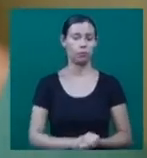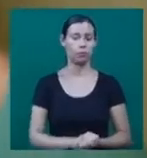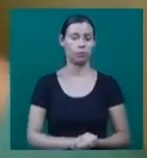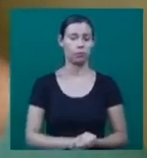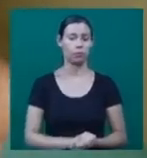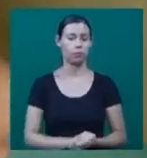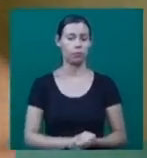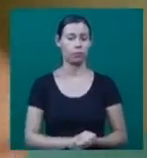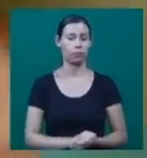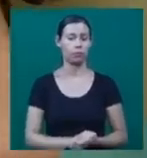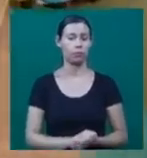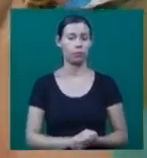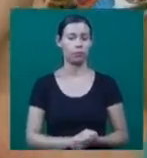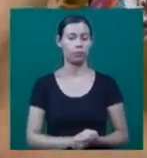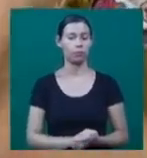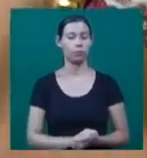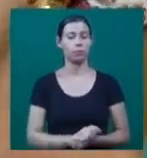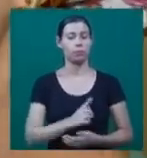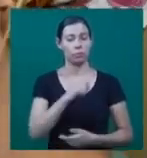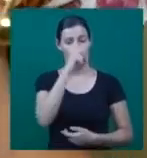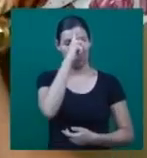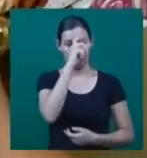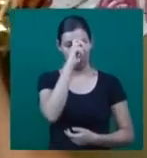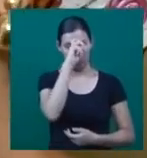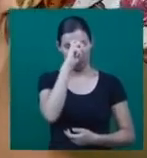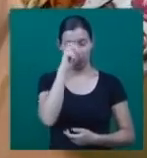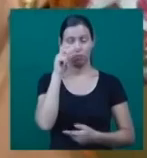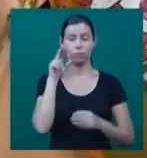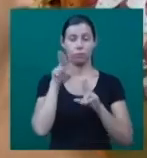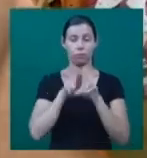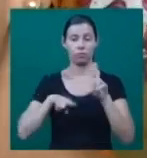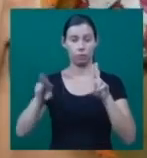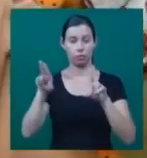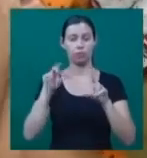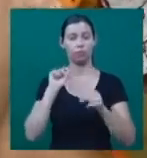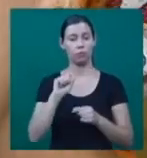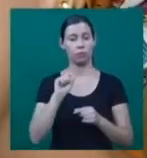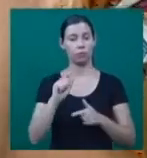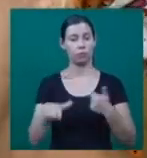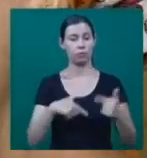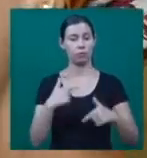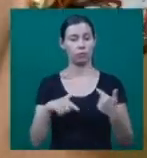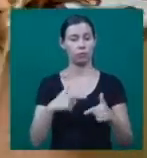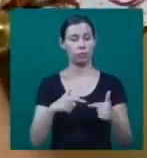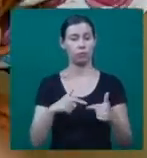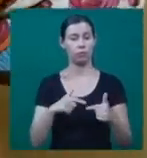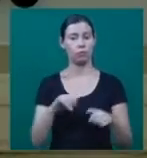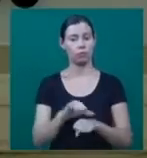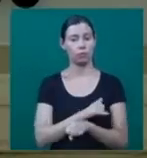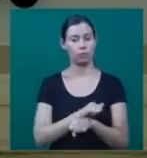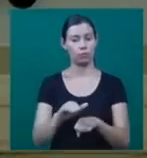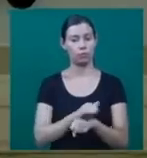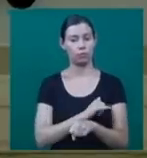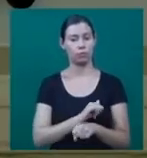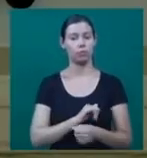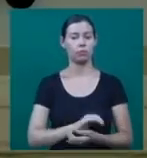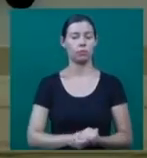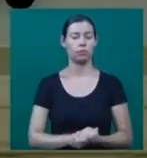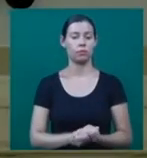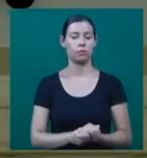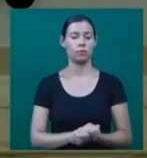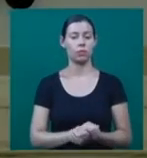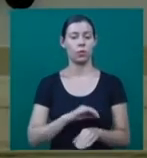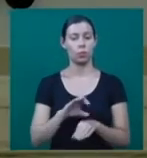cesarianas desnecessárias, o Hospital de Clínicas da Universidade Federal de Uberlândia trabalha algumas estratégias. Uma delas é o curso